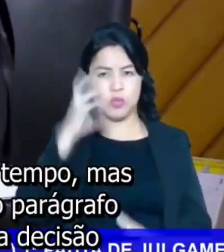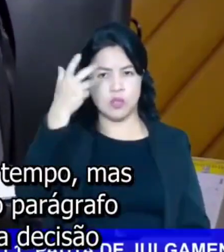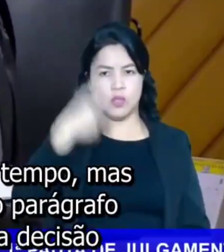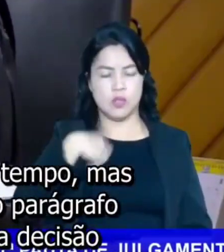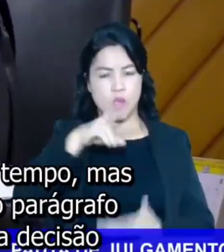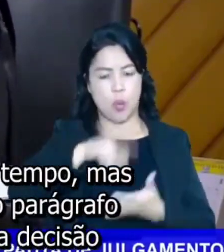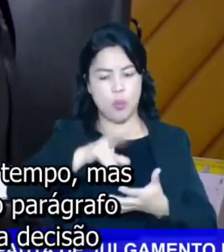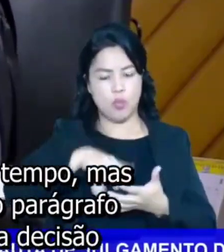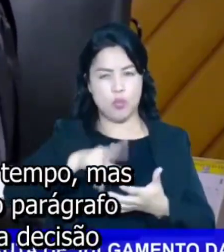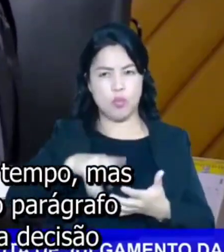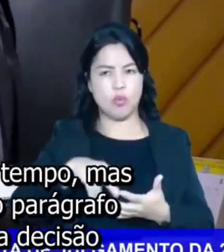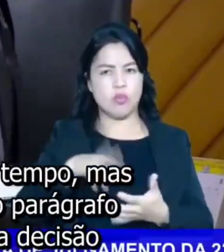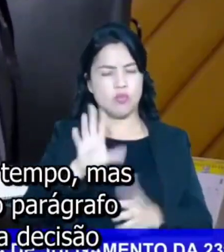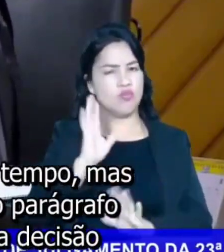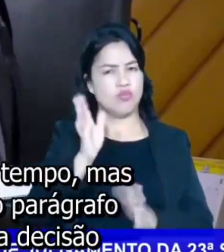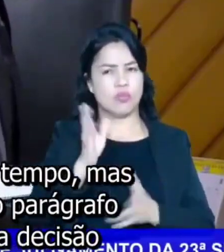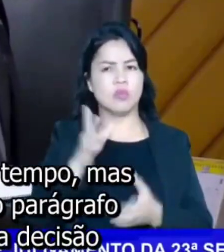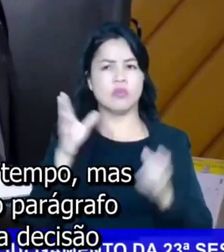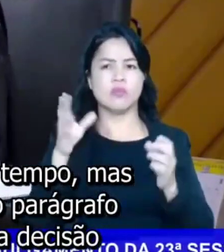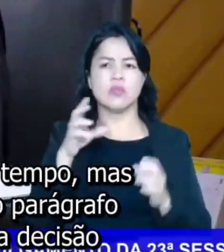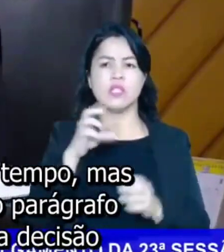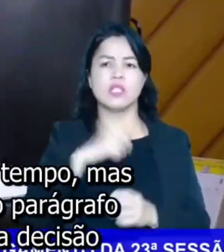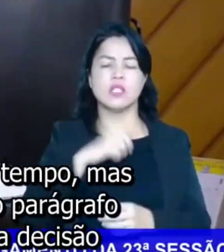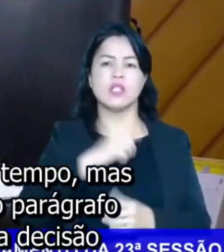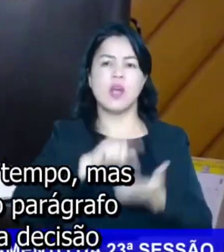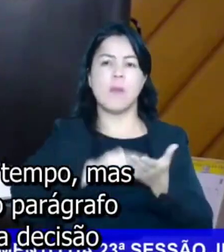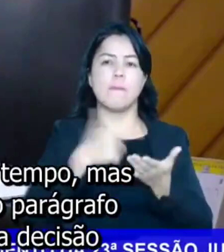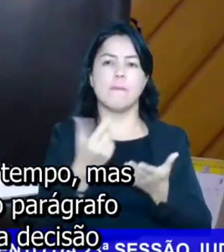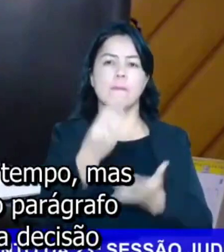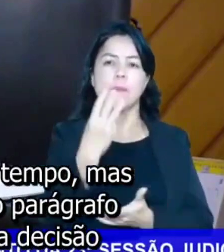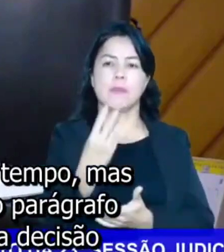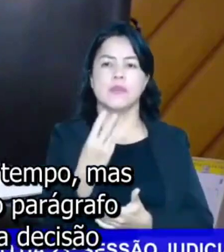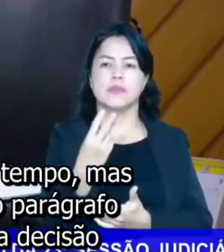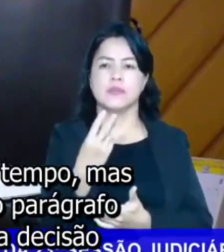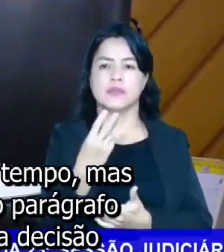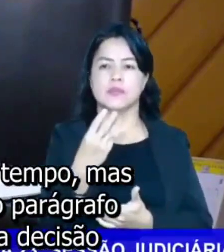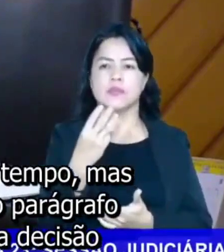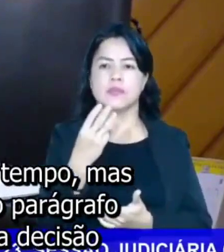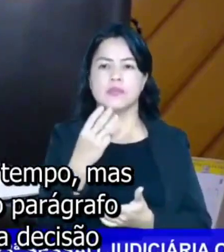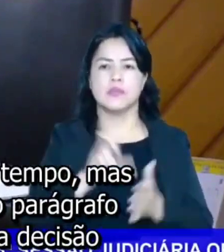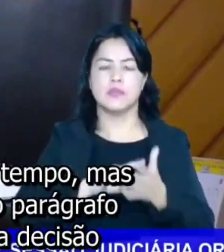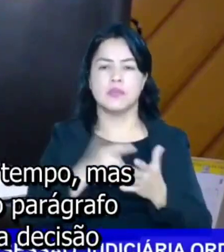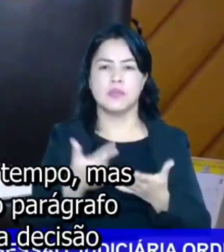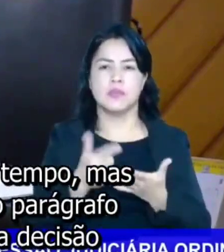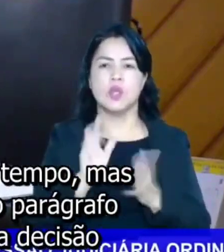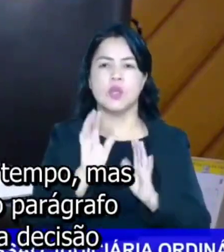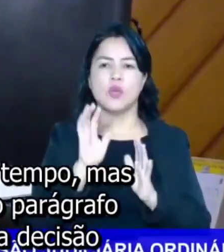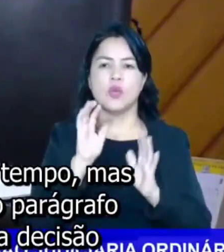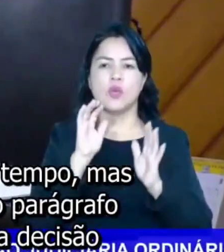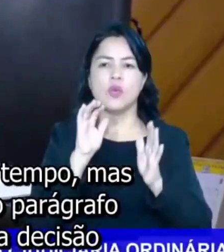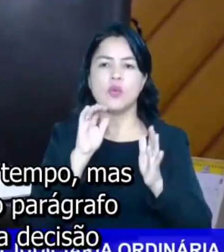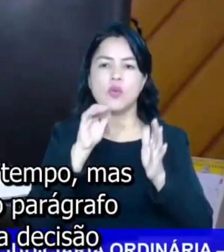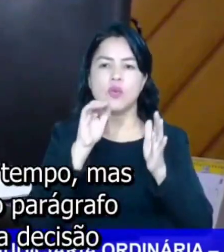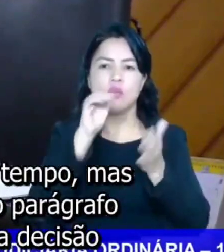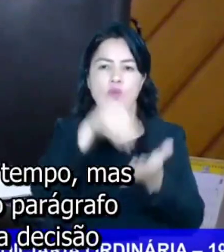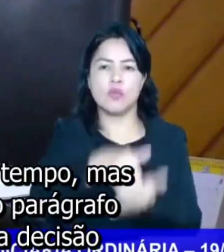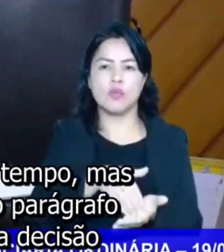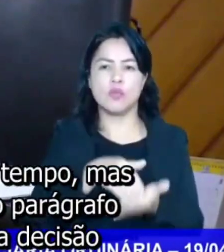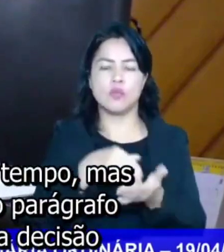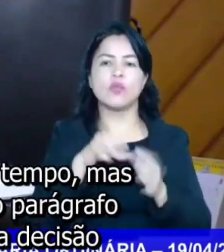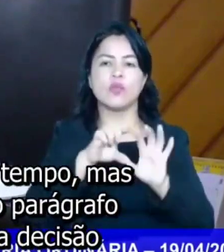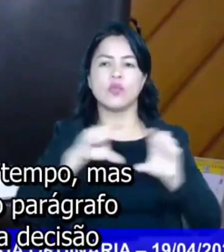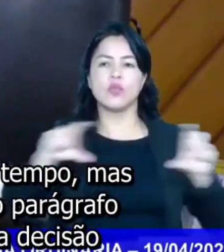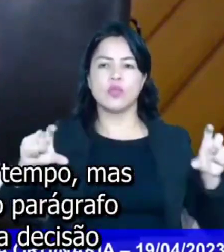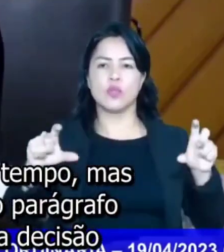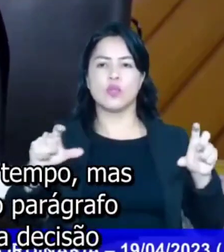isso está nas folhas 3, na folha 3, no último parágrafo, até a folha 4, o